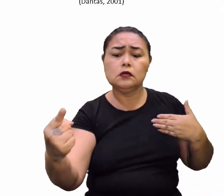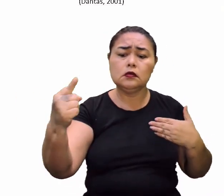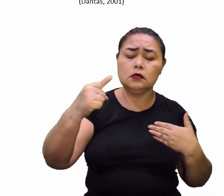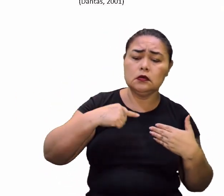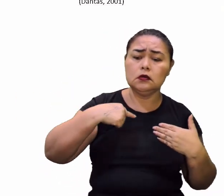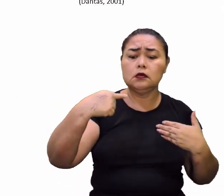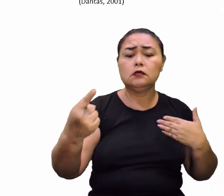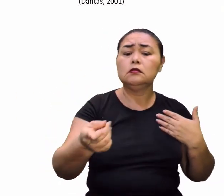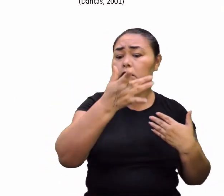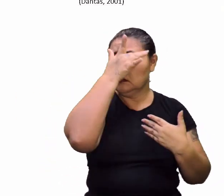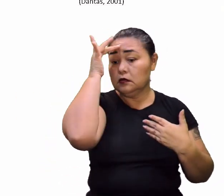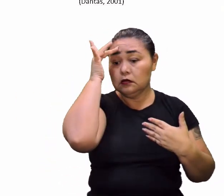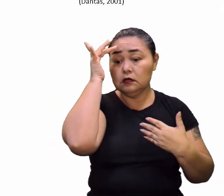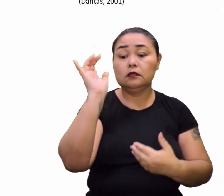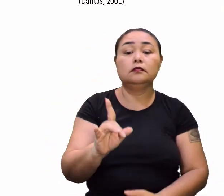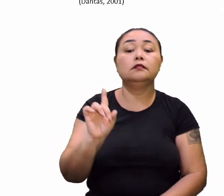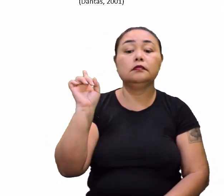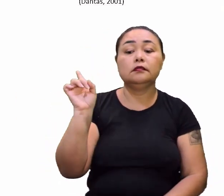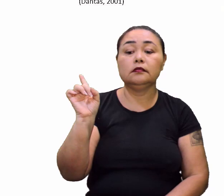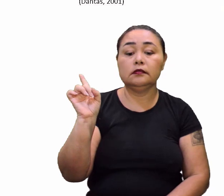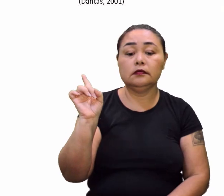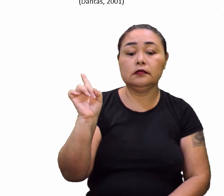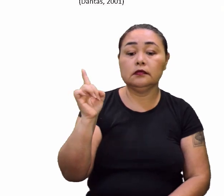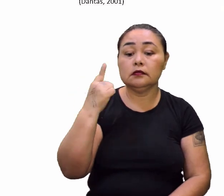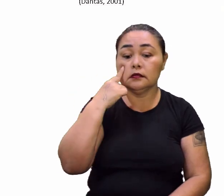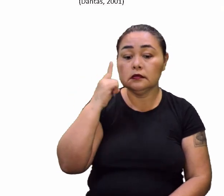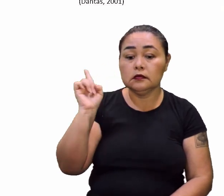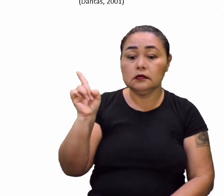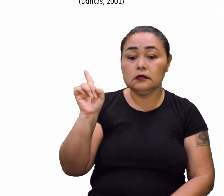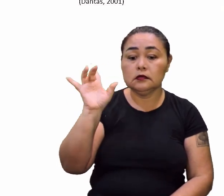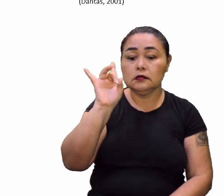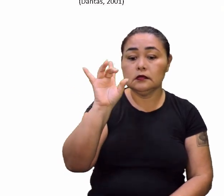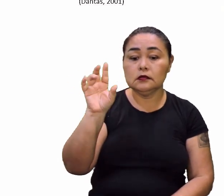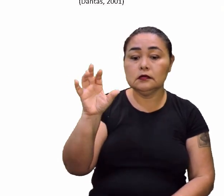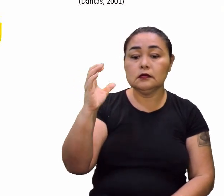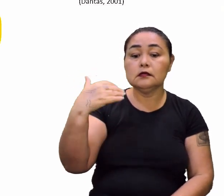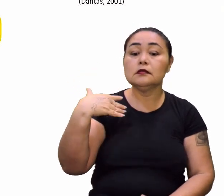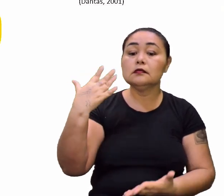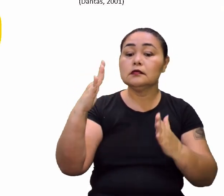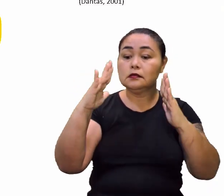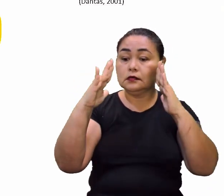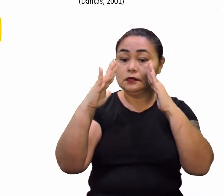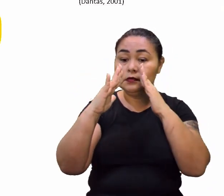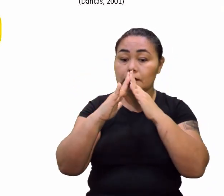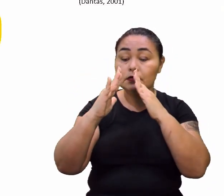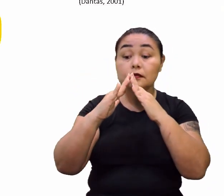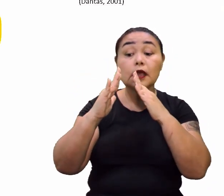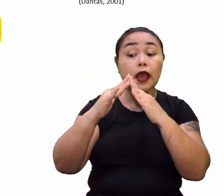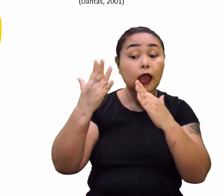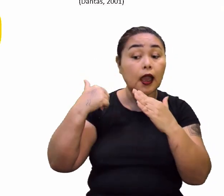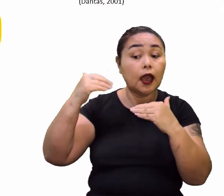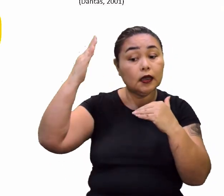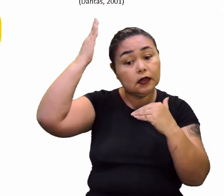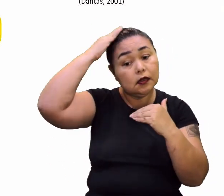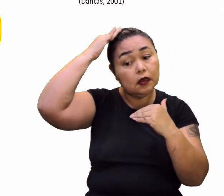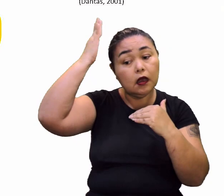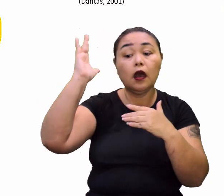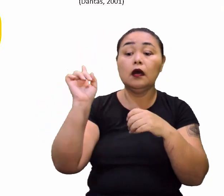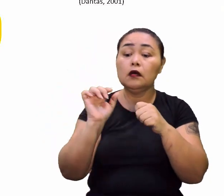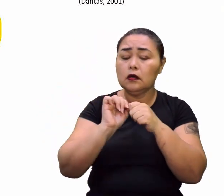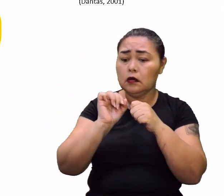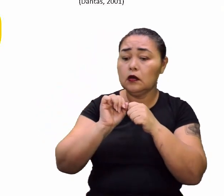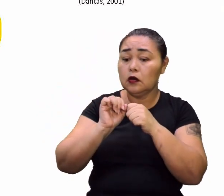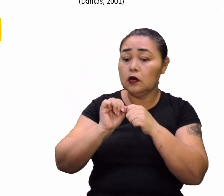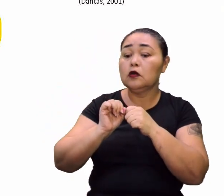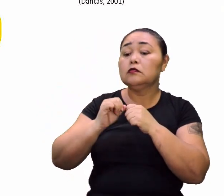indo e voltando, buscando gente. Muito bem. Olha aqui, me chama a atenção aqui, ó, Casa Paraná. Aí a gente observa Paraná. Por que Paraná? Porque grande parte